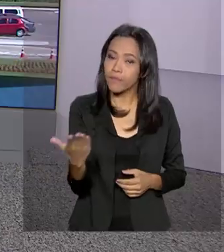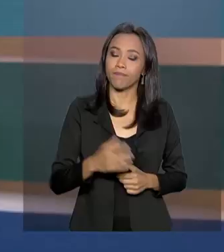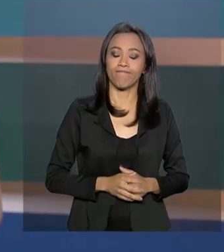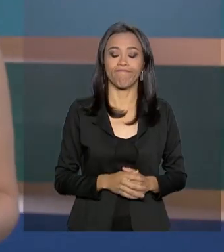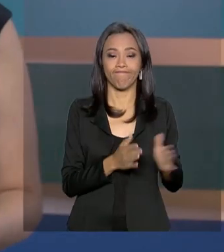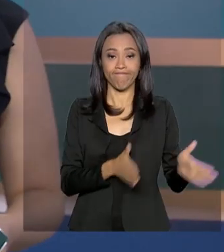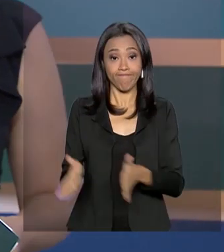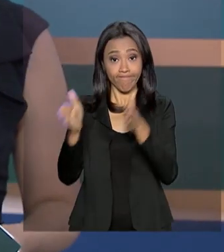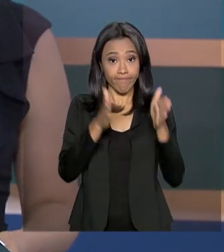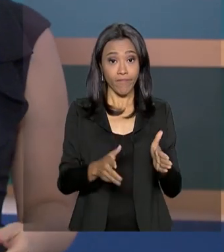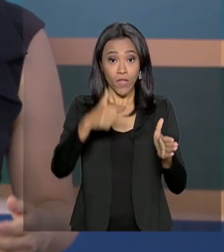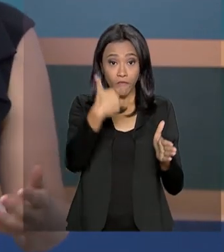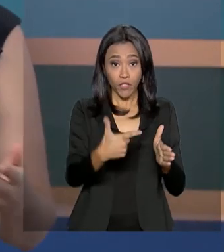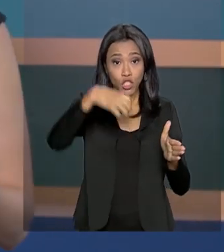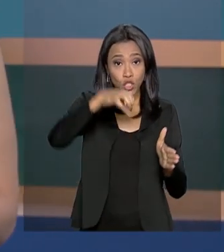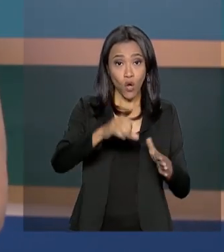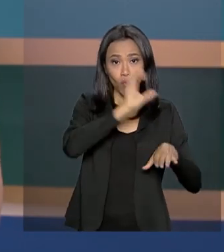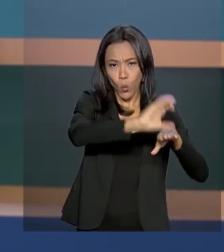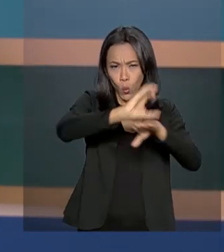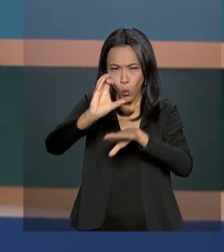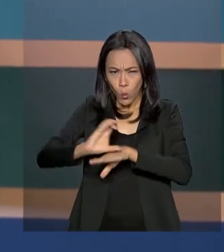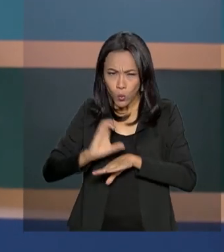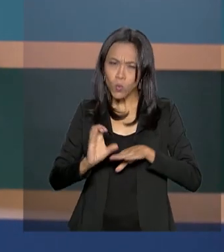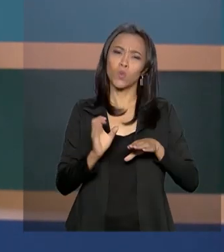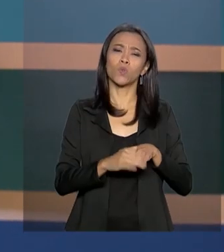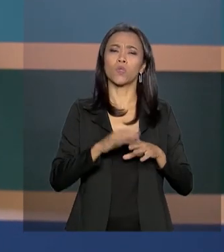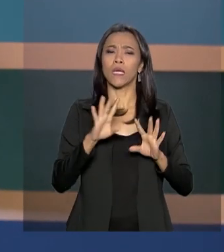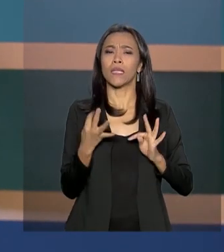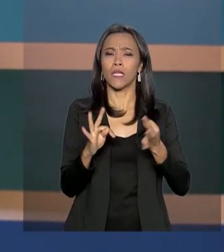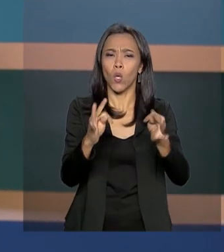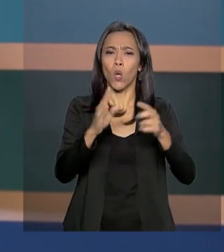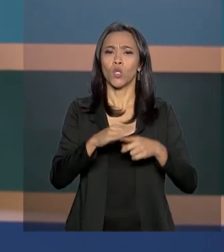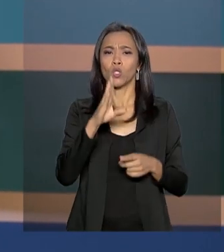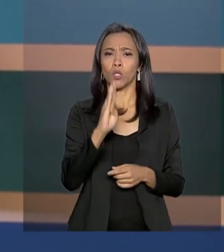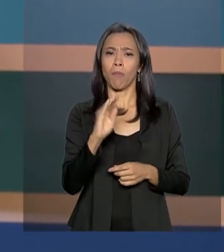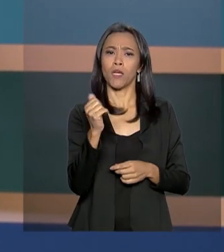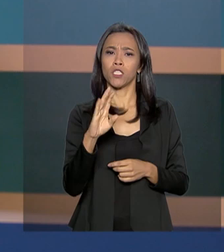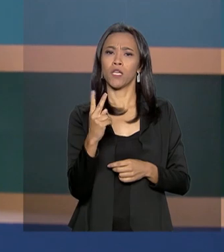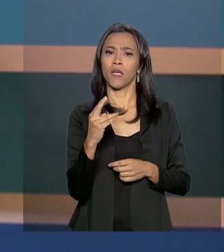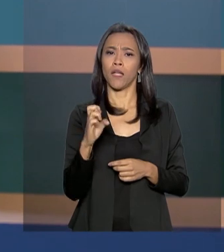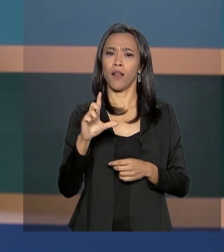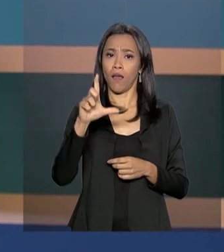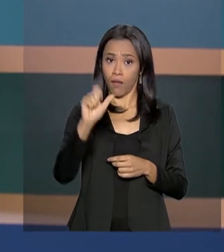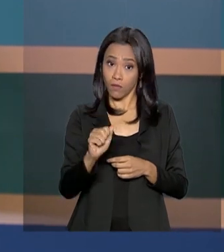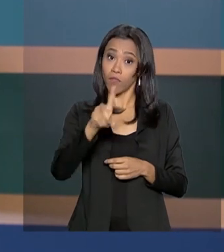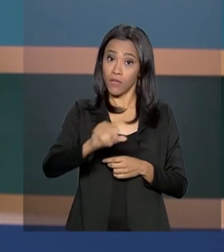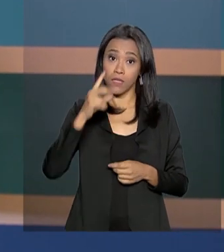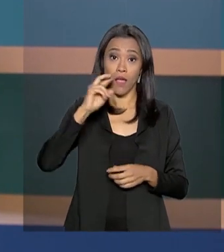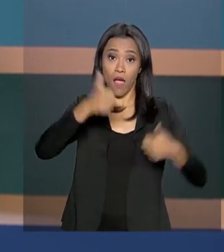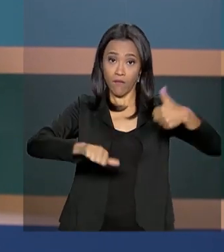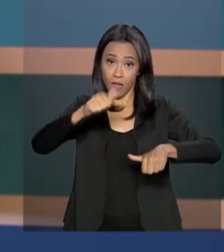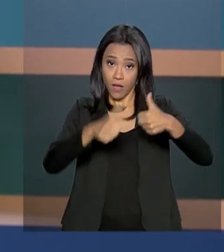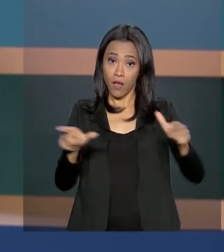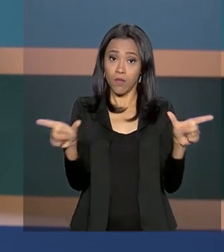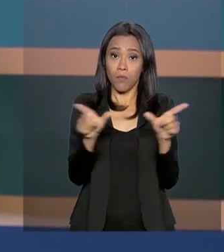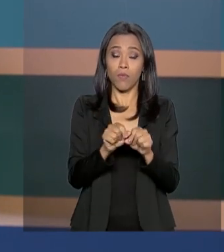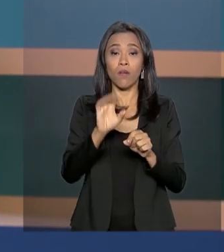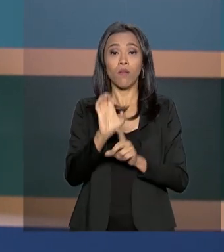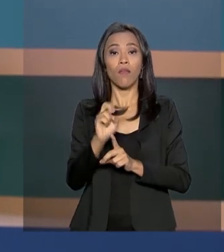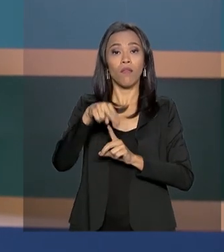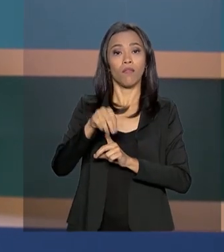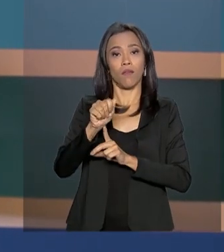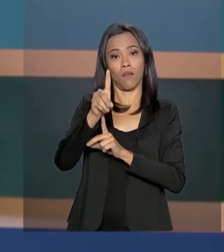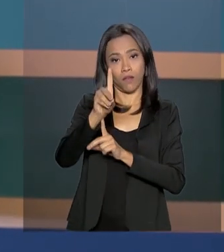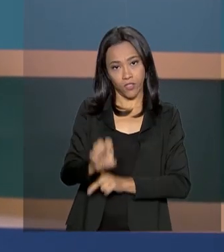vinte e nove cursos entre bacharelado e tecnológicos vão ser avaliados pelo exame nacional de desempenho dos estudantes as